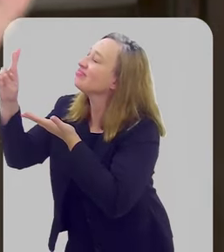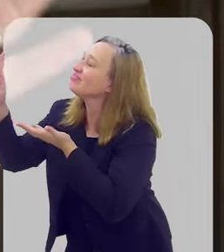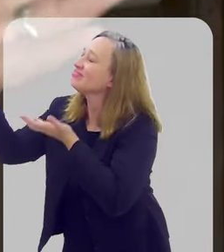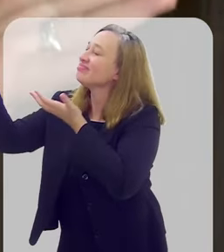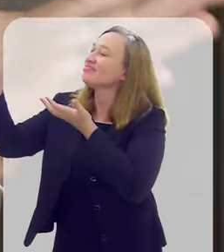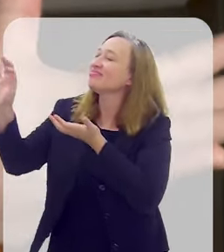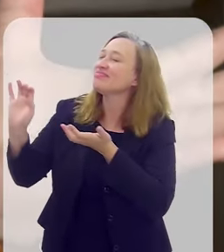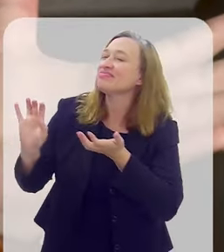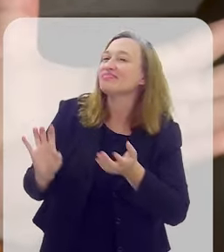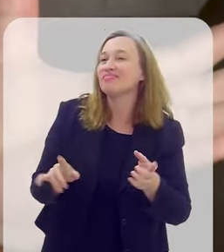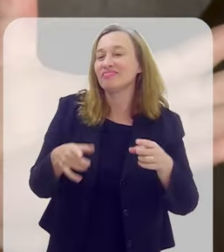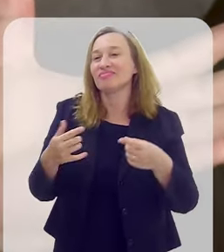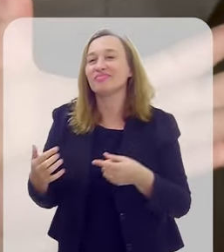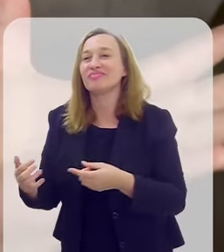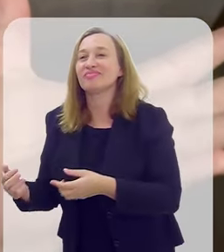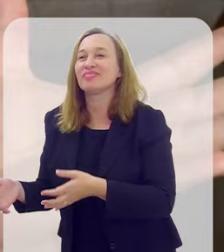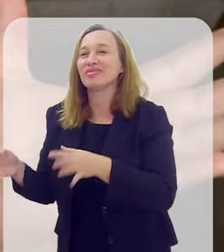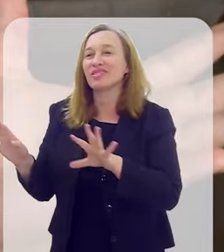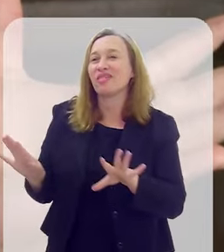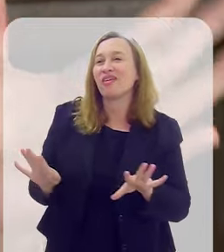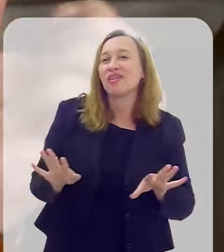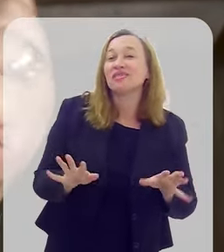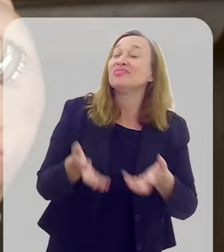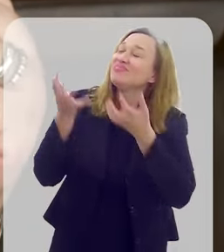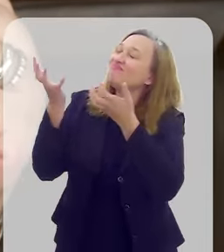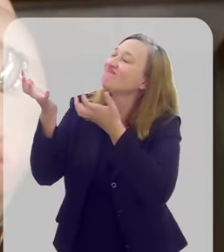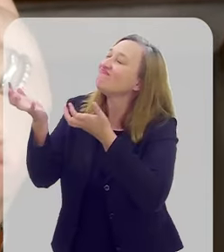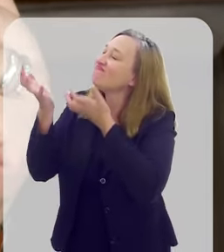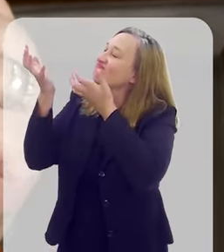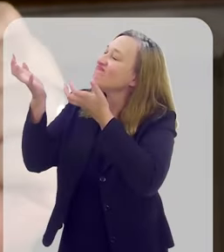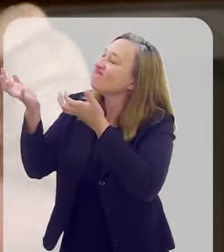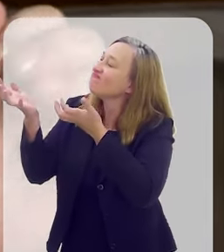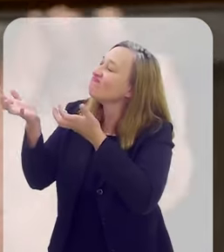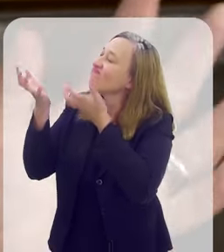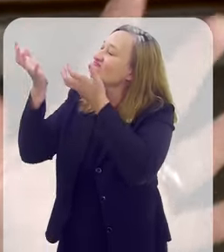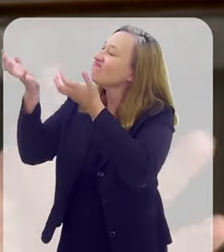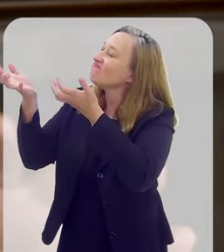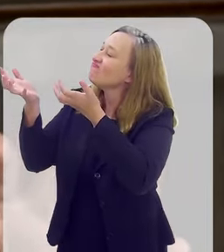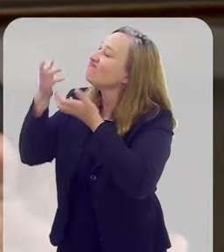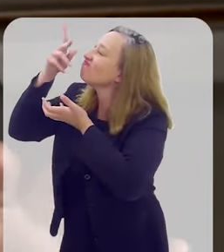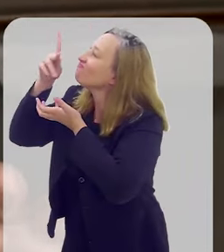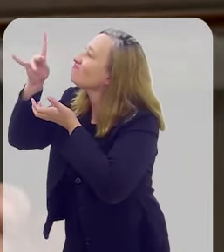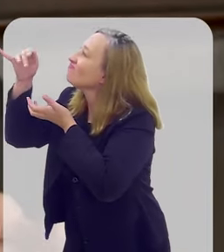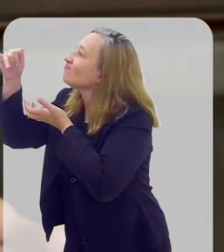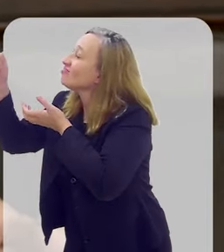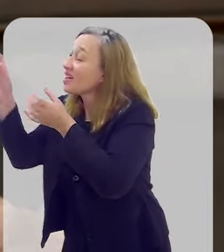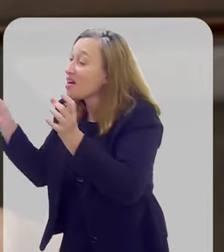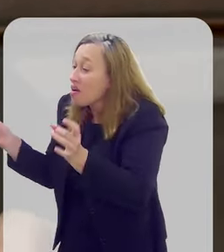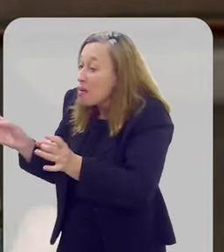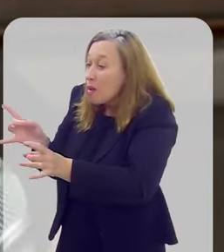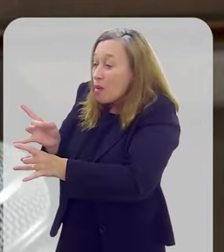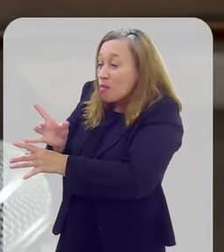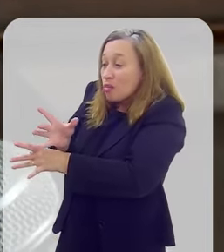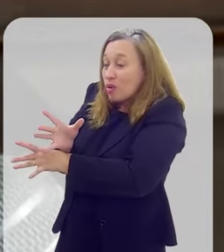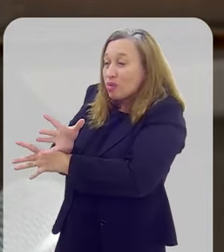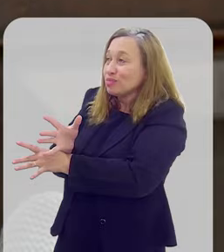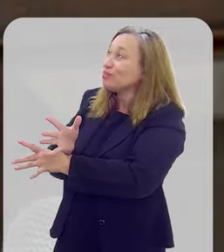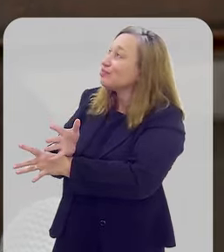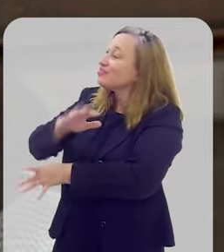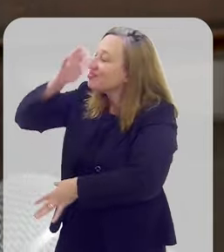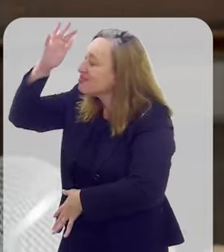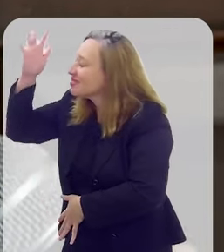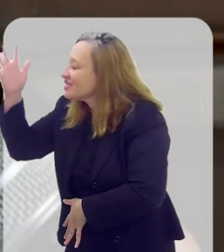mais quero ó Deus estar pronto para te